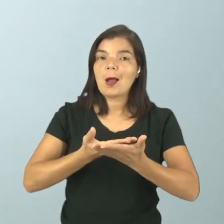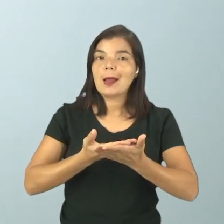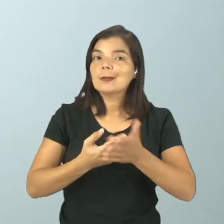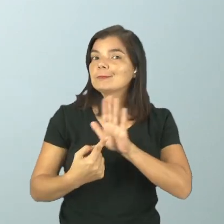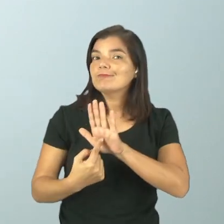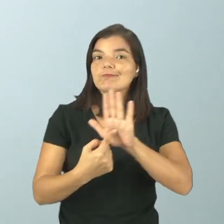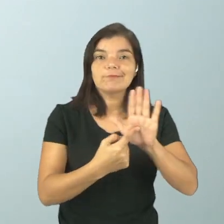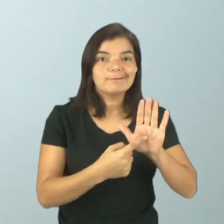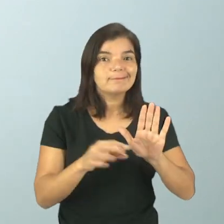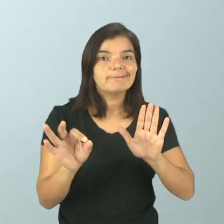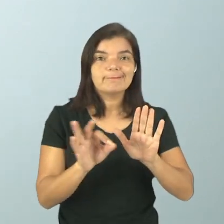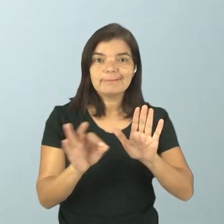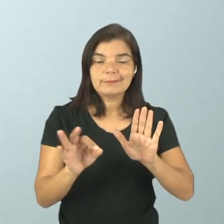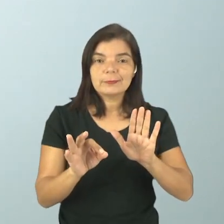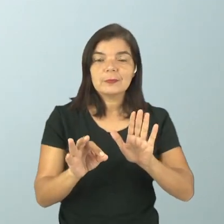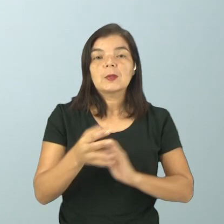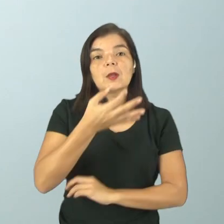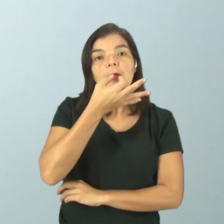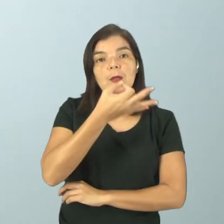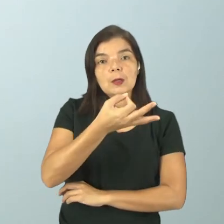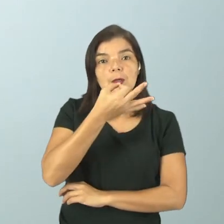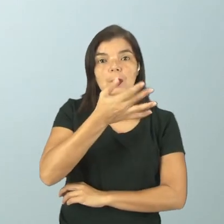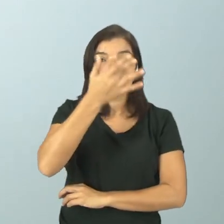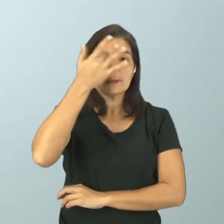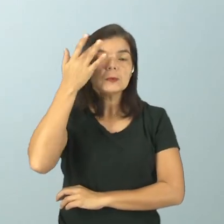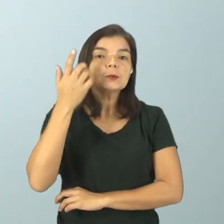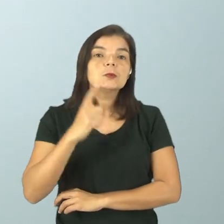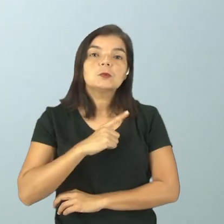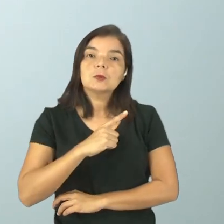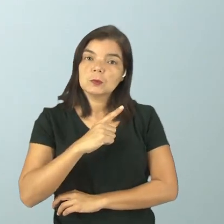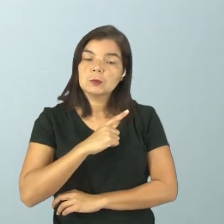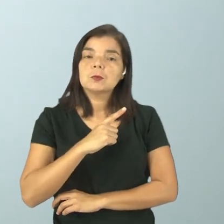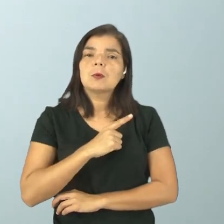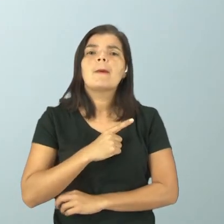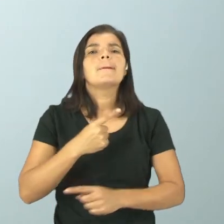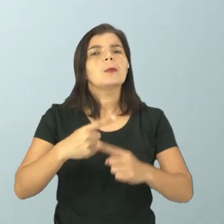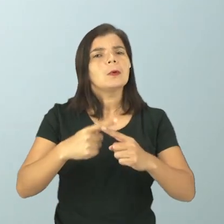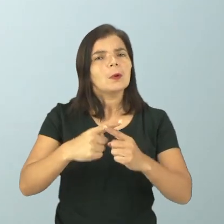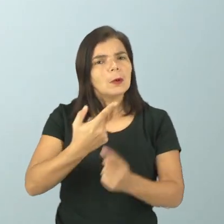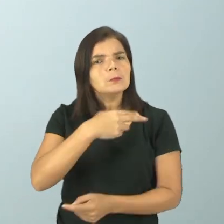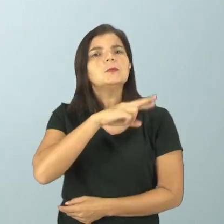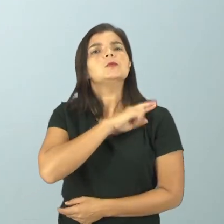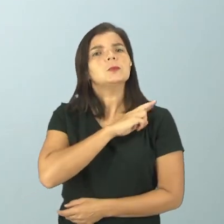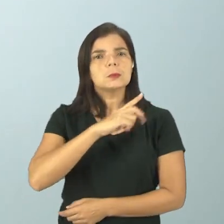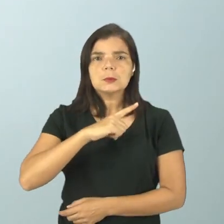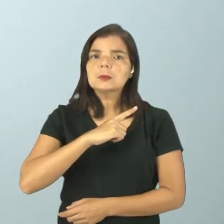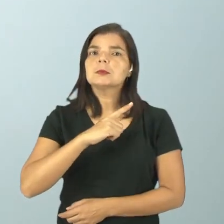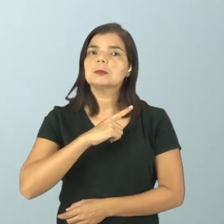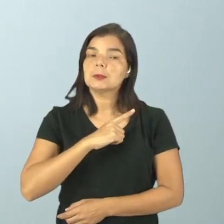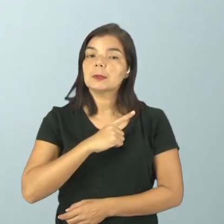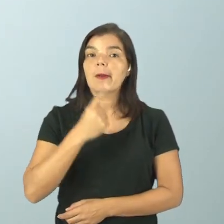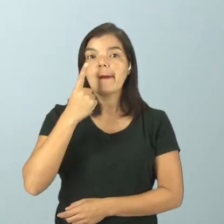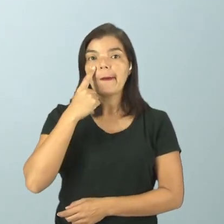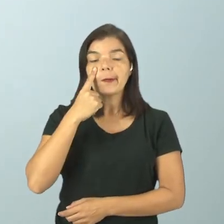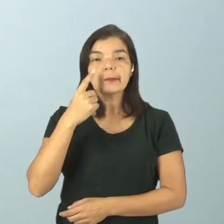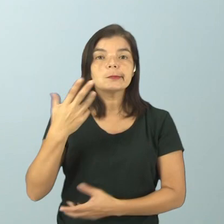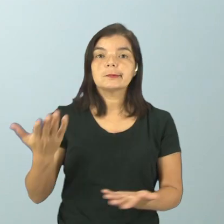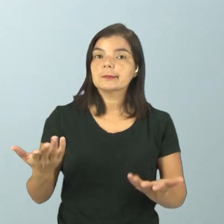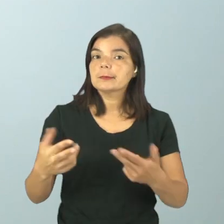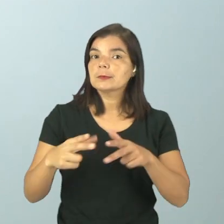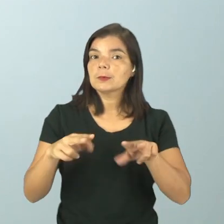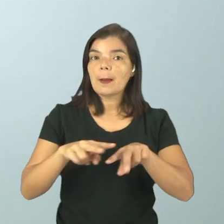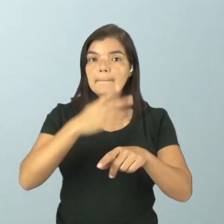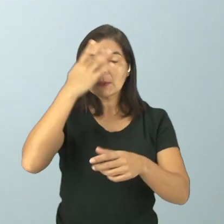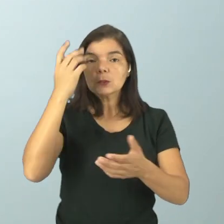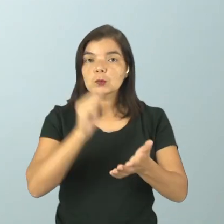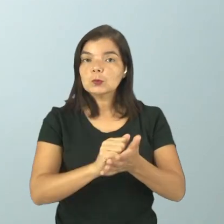ter aparecido. E a opinião que a pessoa tem é de que ele tem muita responsabilidade. Vejam que é algo pessoal, né, do